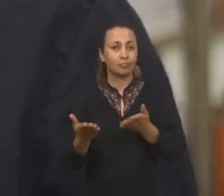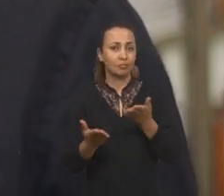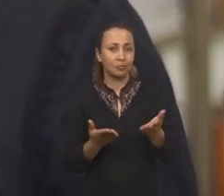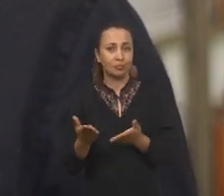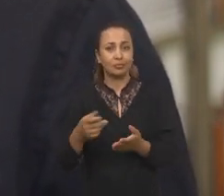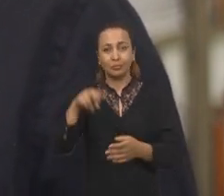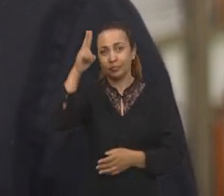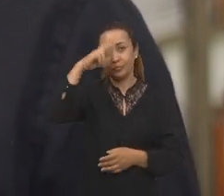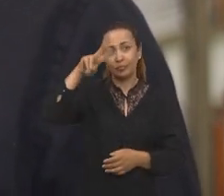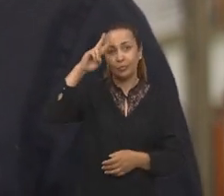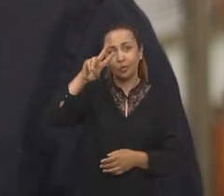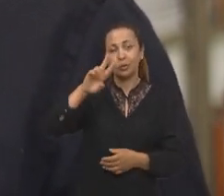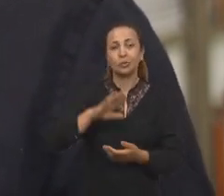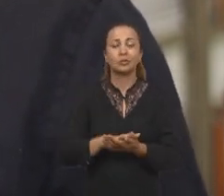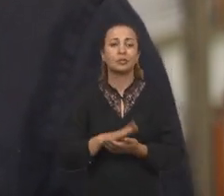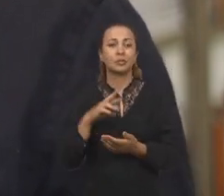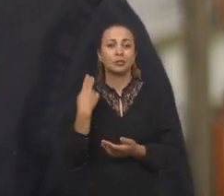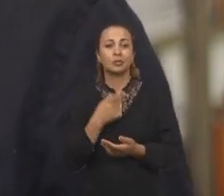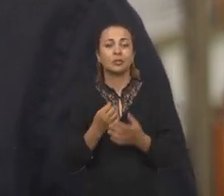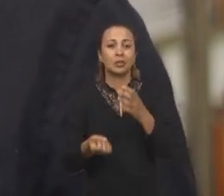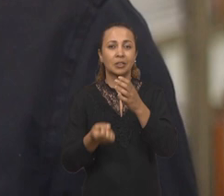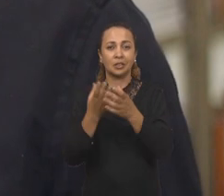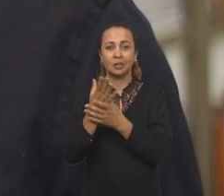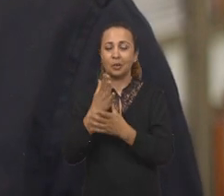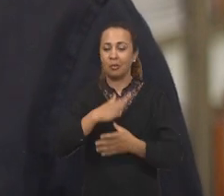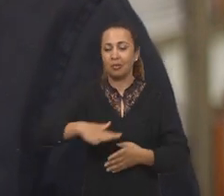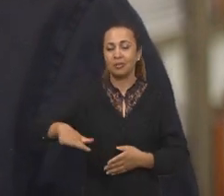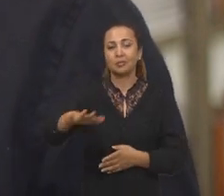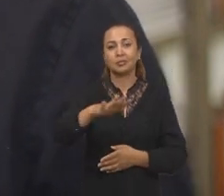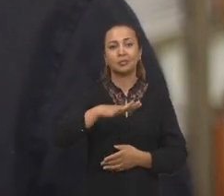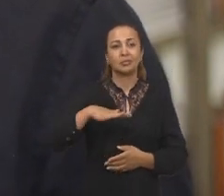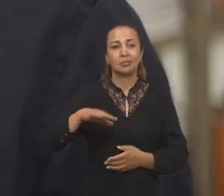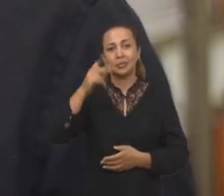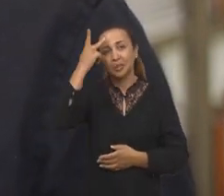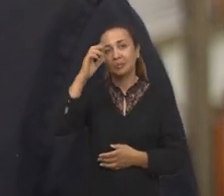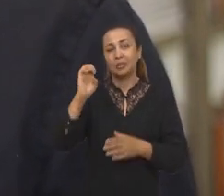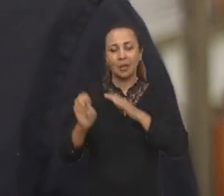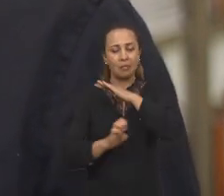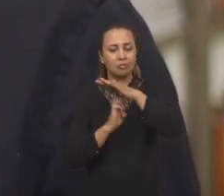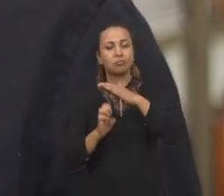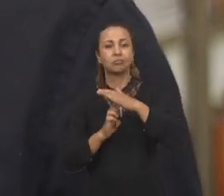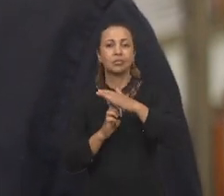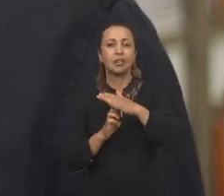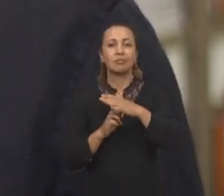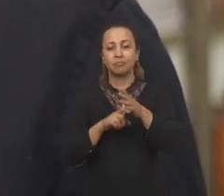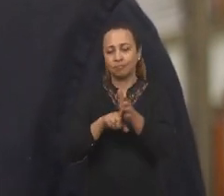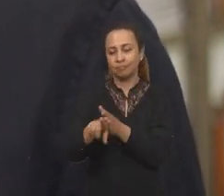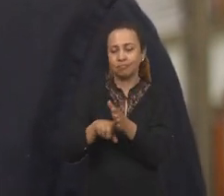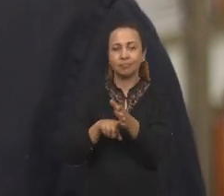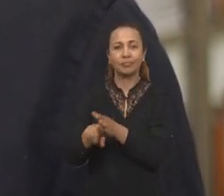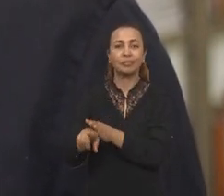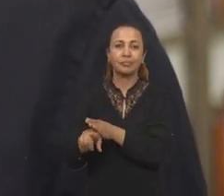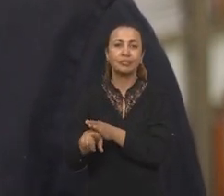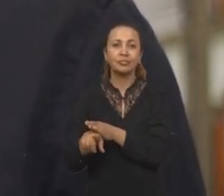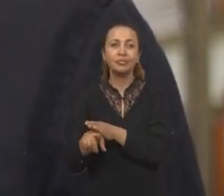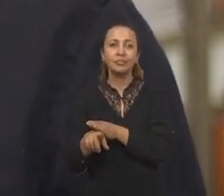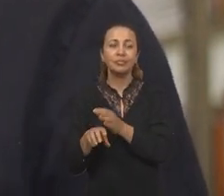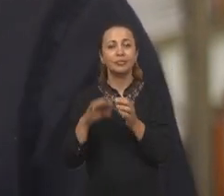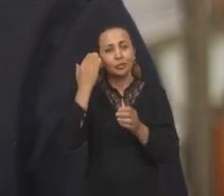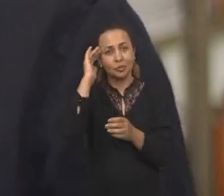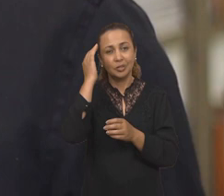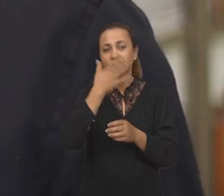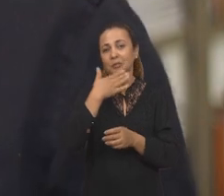de história então a gente resolveu criar este espaço para poder empreender pesquisas no sentido da